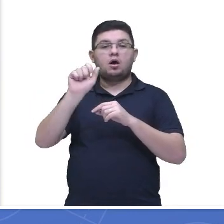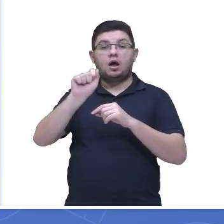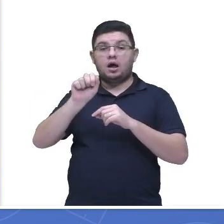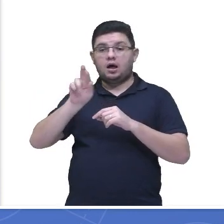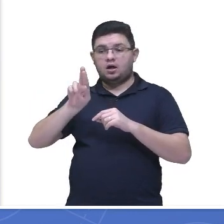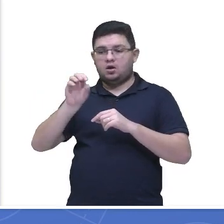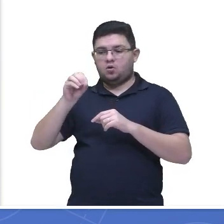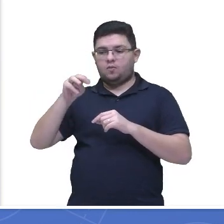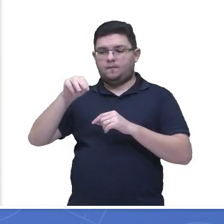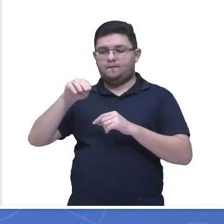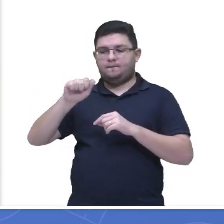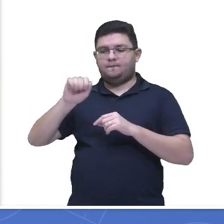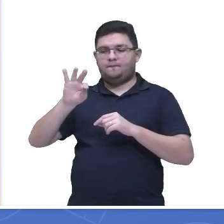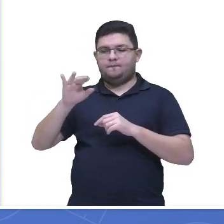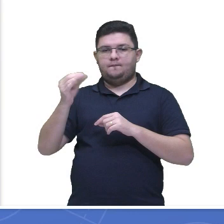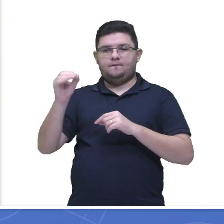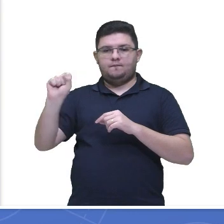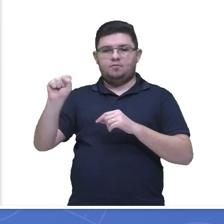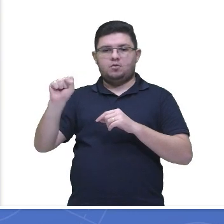aromático